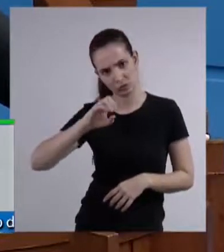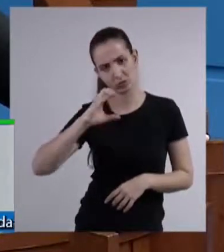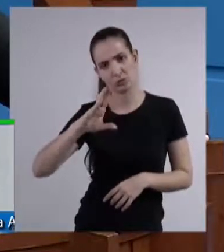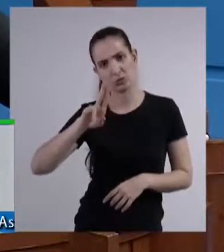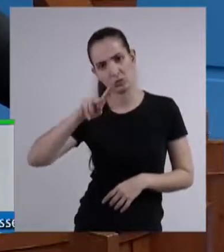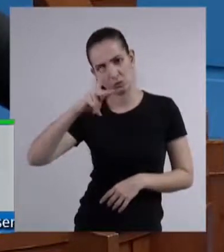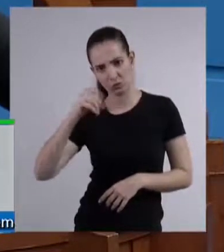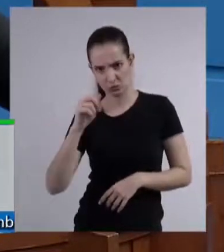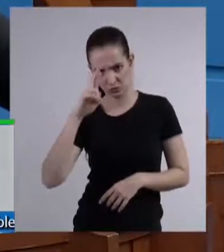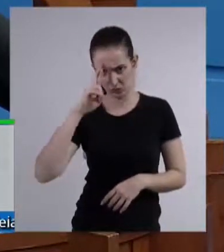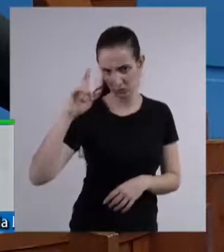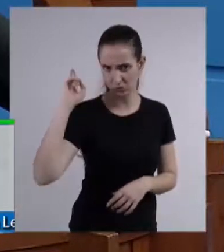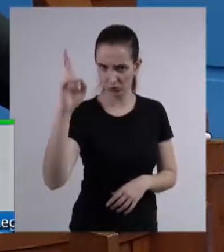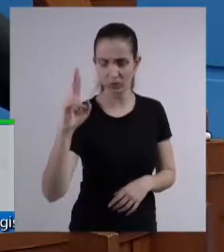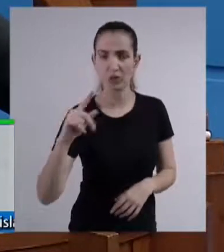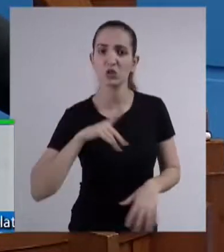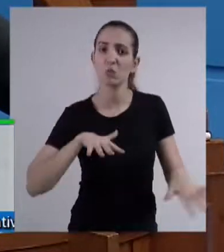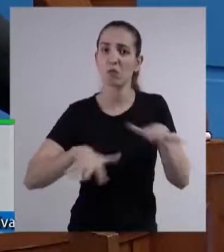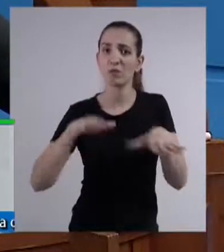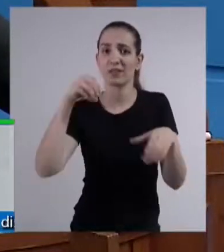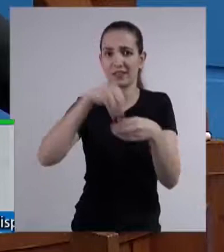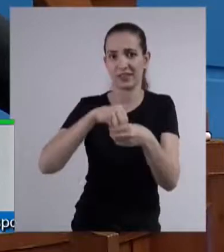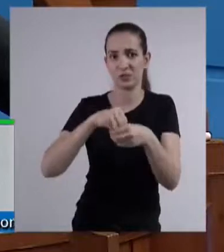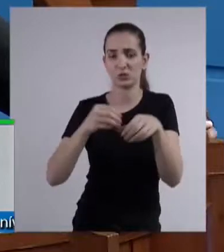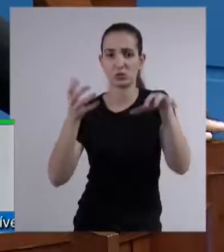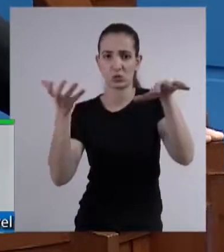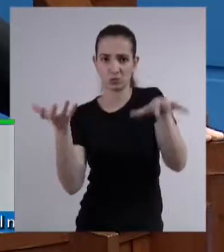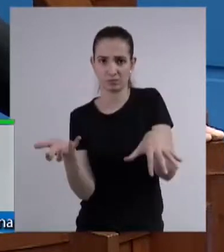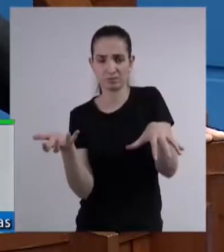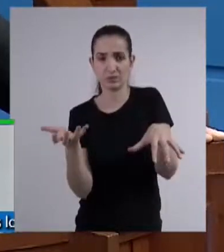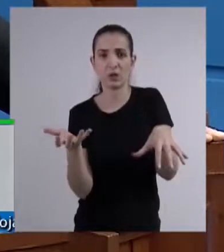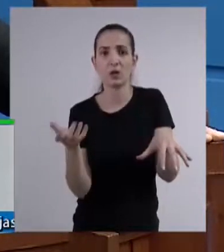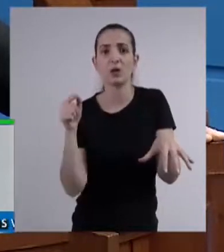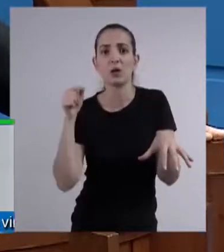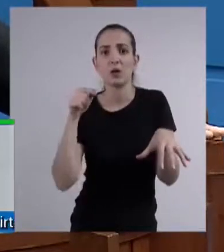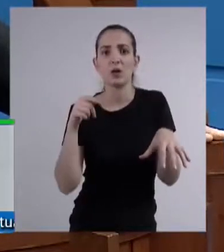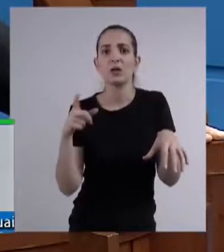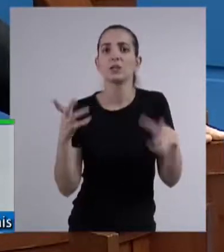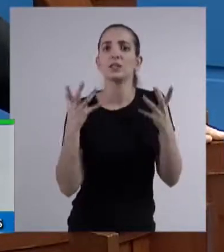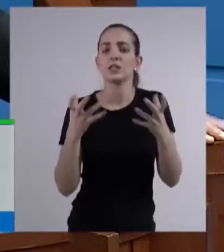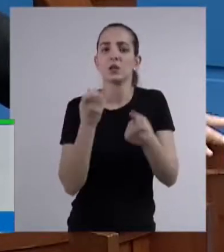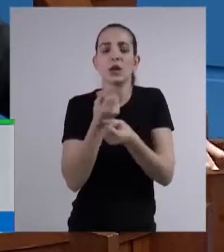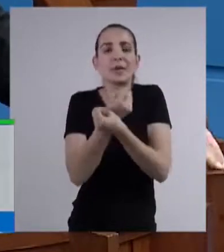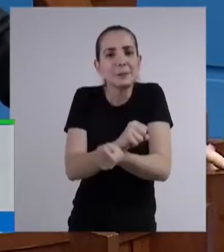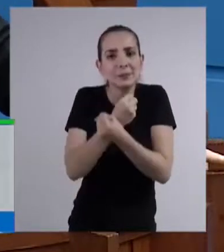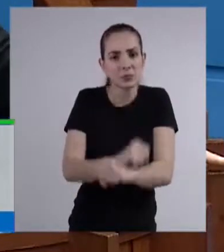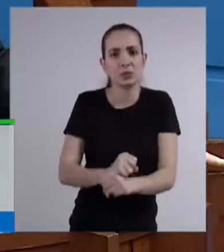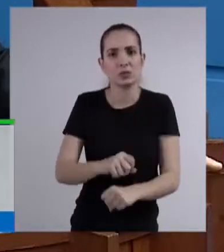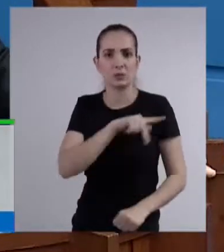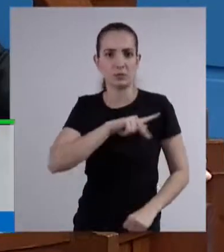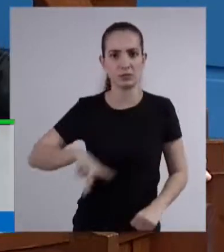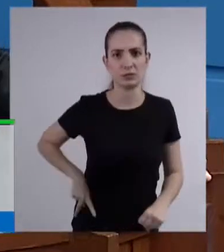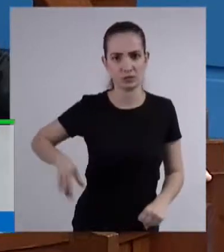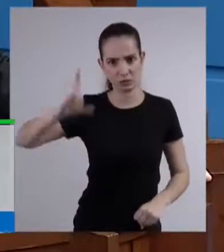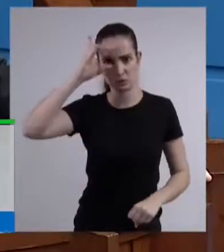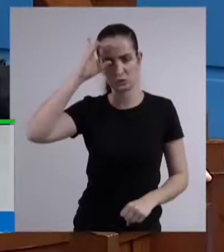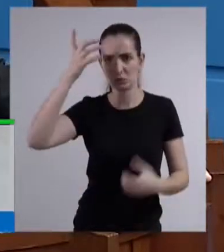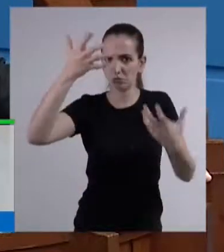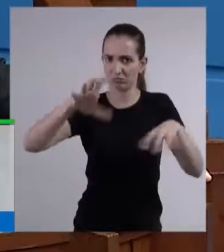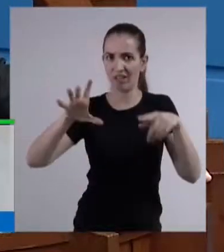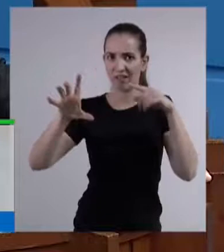um movimento dentro do Congresso Nacional para impedir a presidente de governar, essa que é a